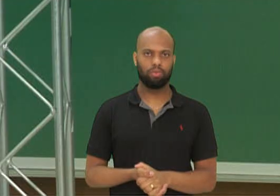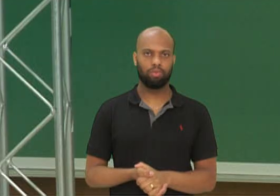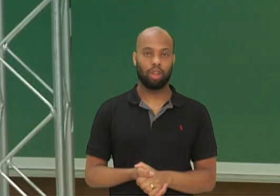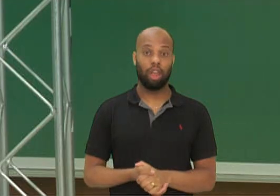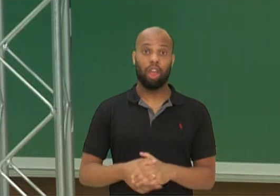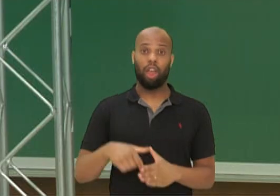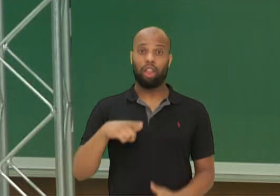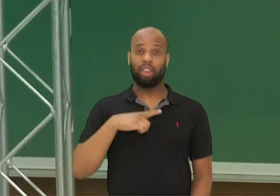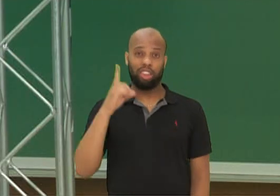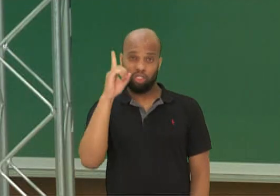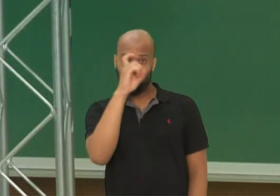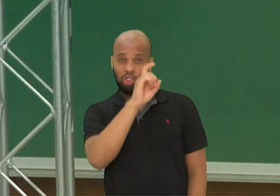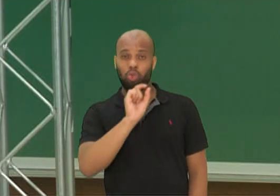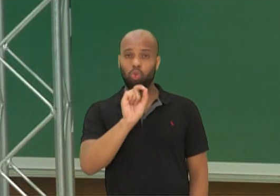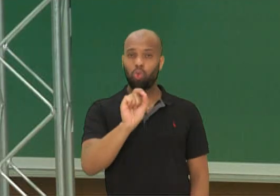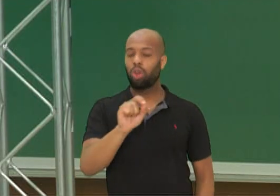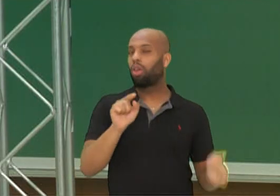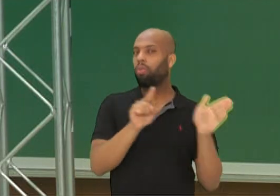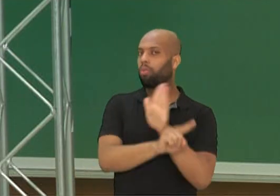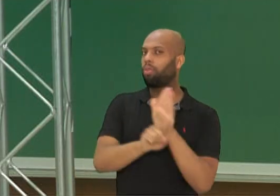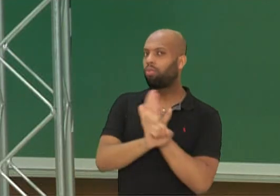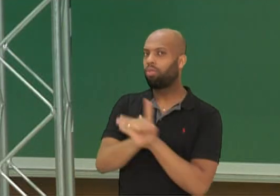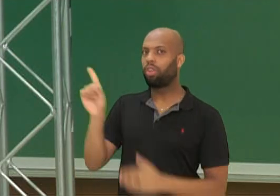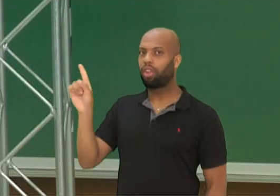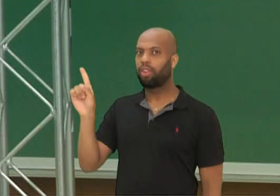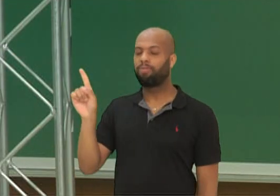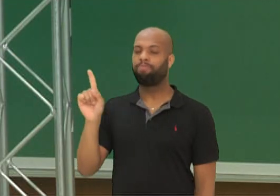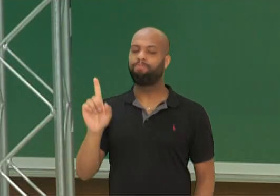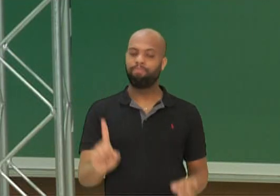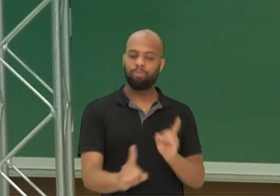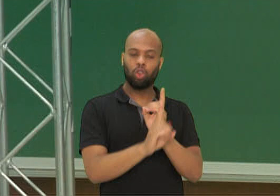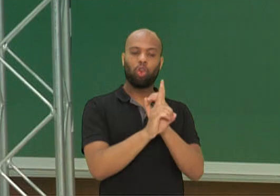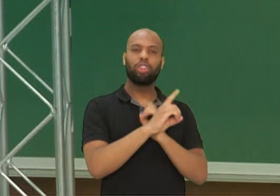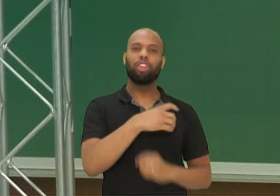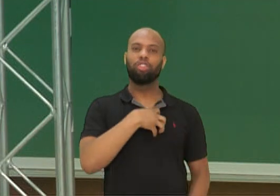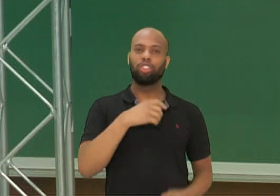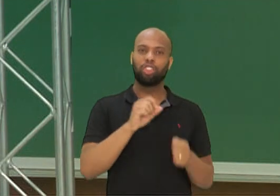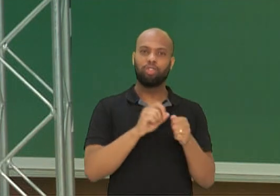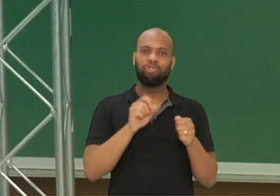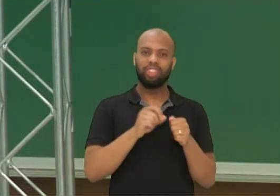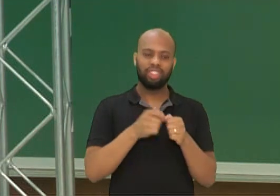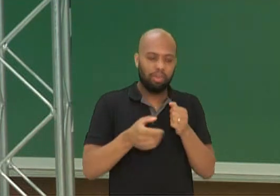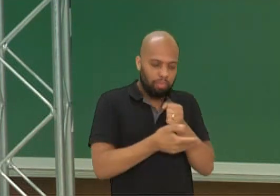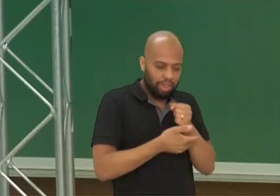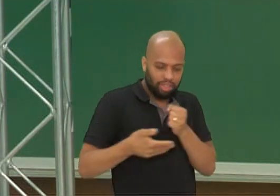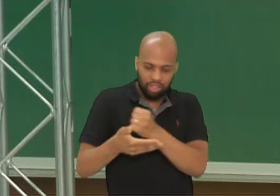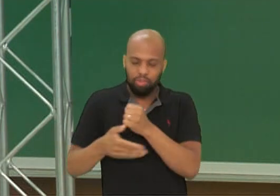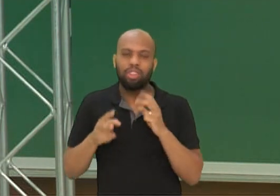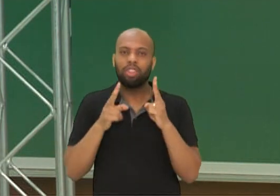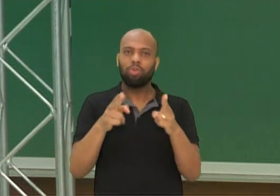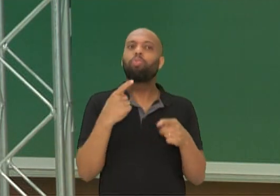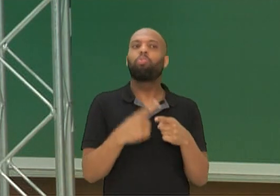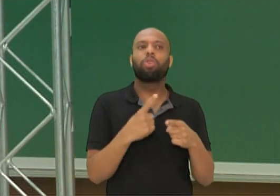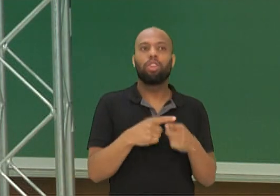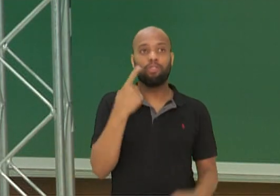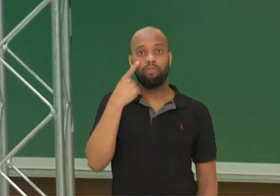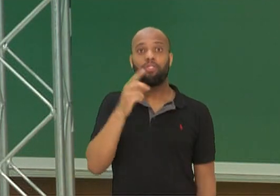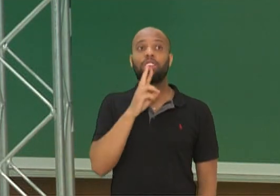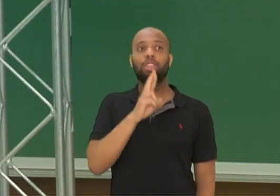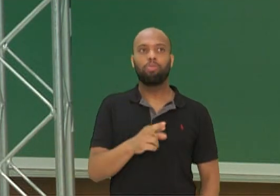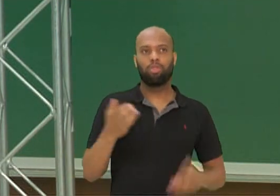A maior dificuldade, talvez, aqui tenha sido encontrar uma forma de igualar essas bases, né? Por quê? Olha só a